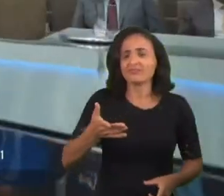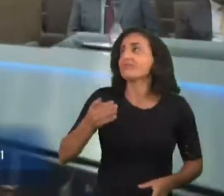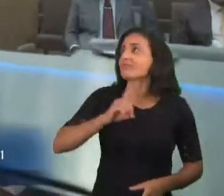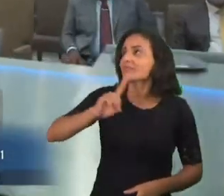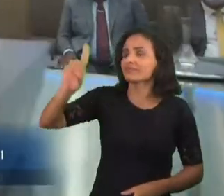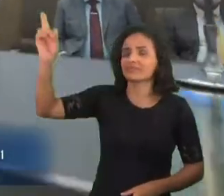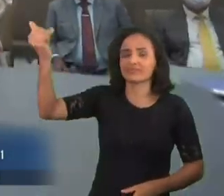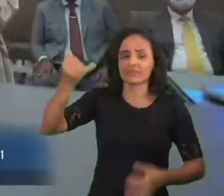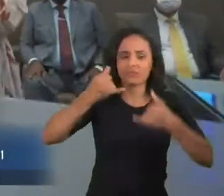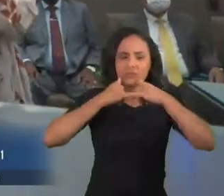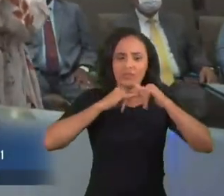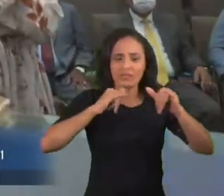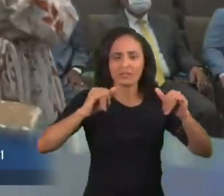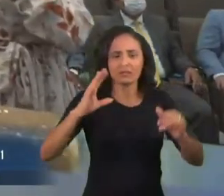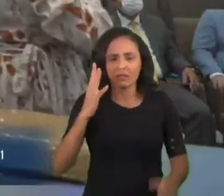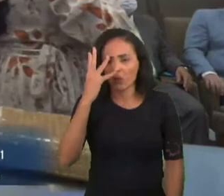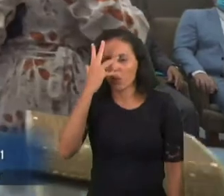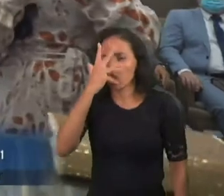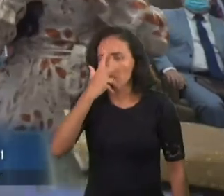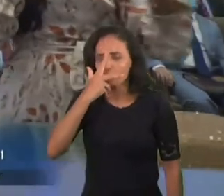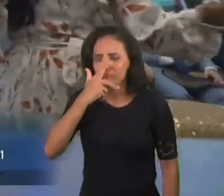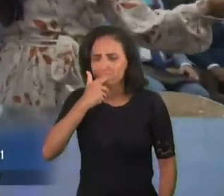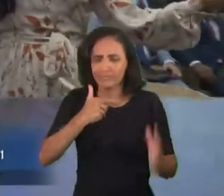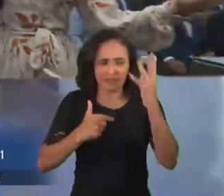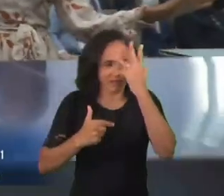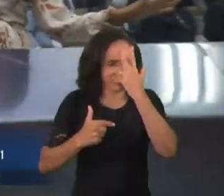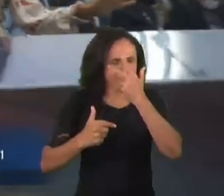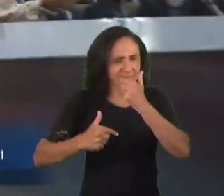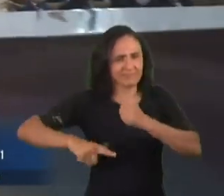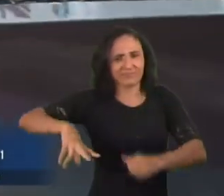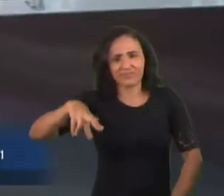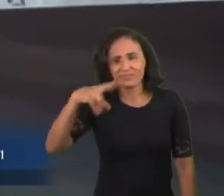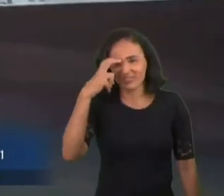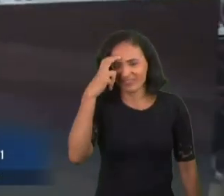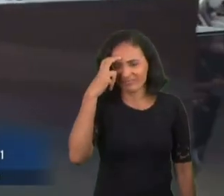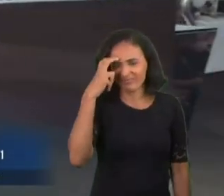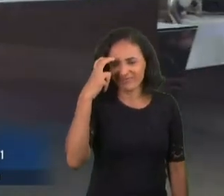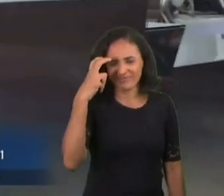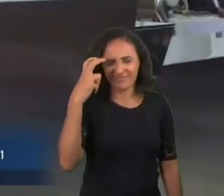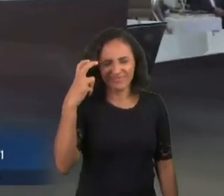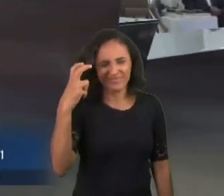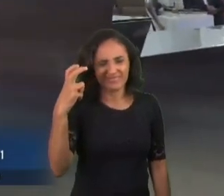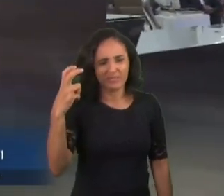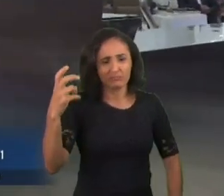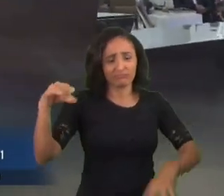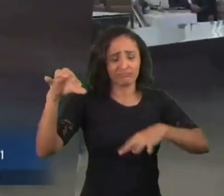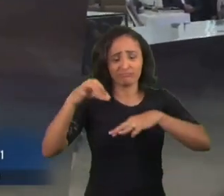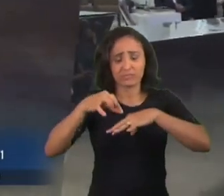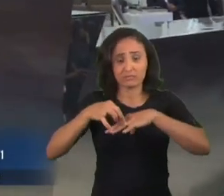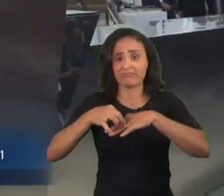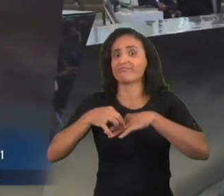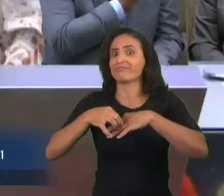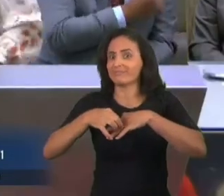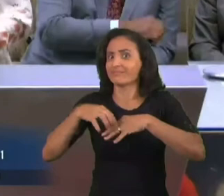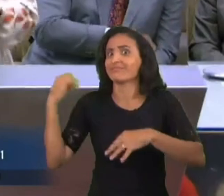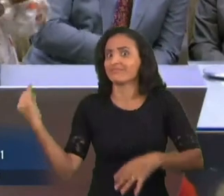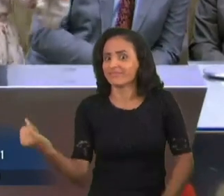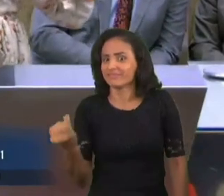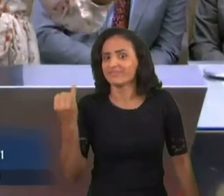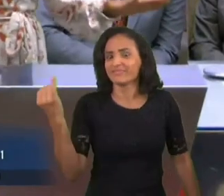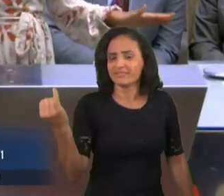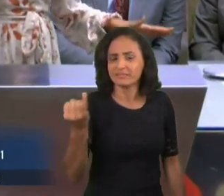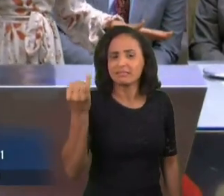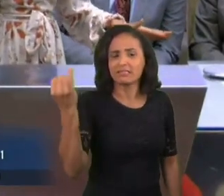recado, pode ser bonito, ser inteligente, ter anel no dedo, ser